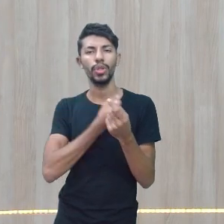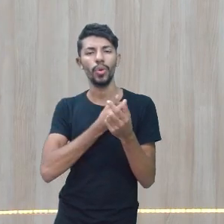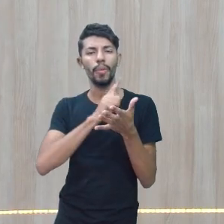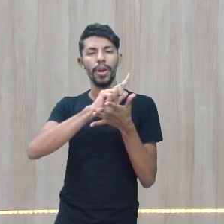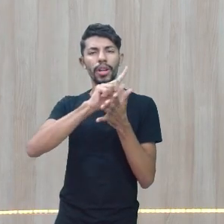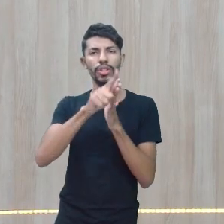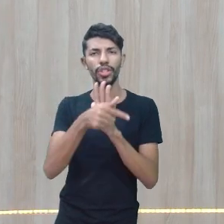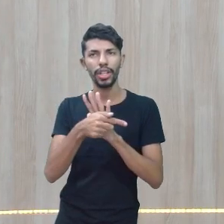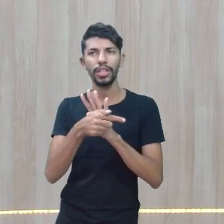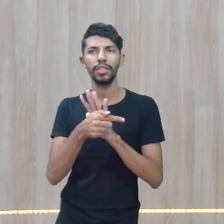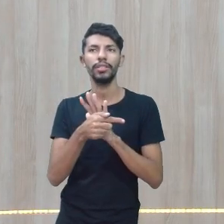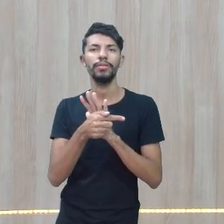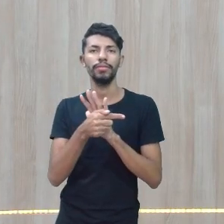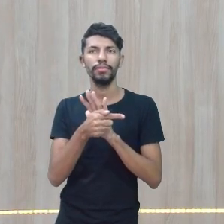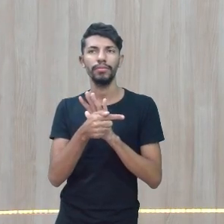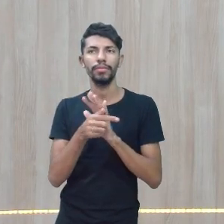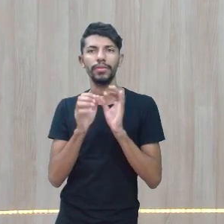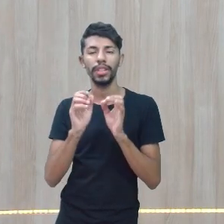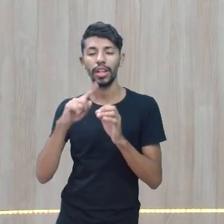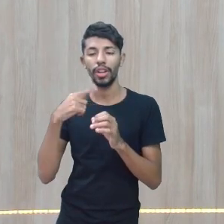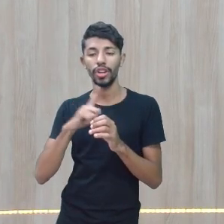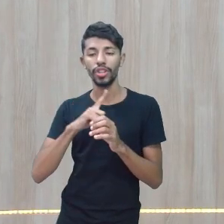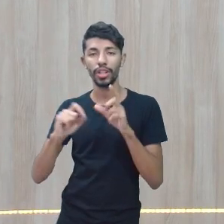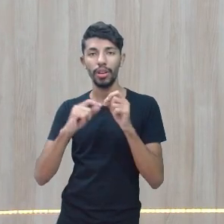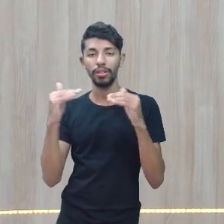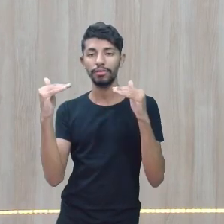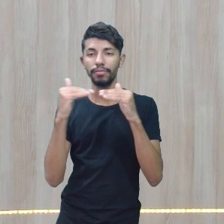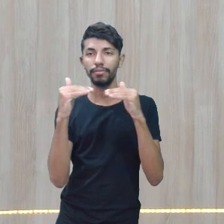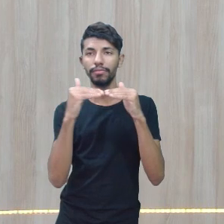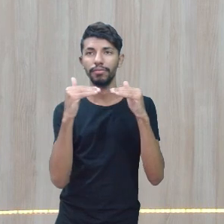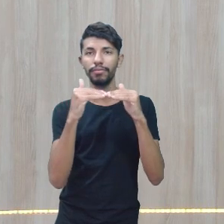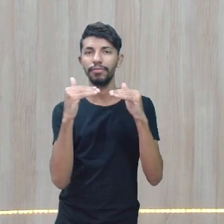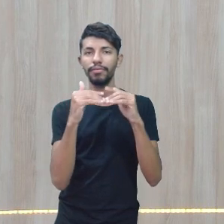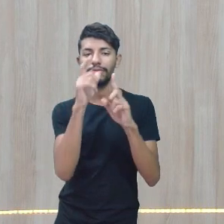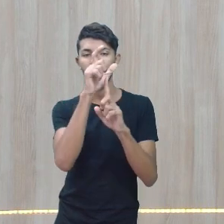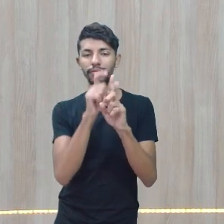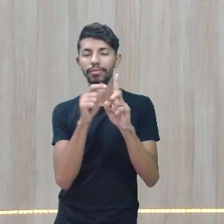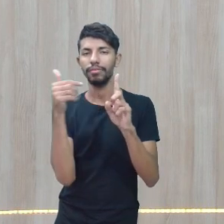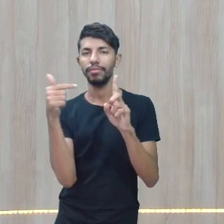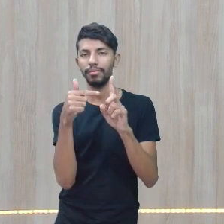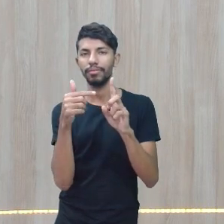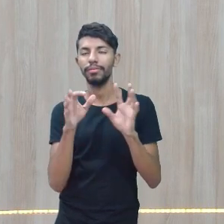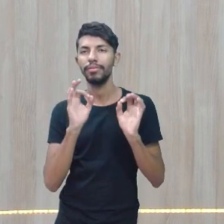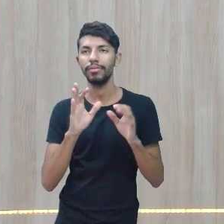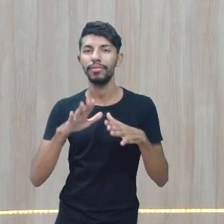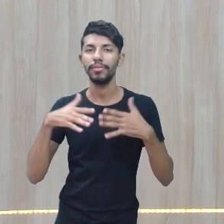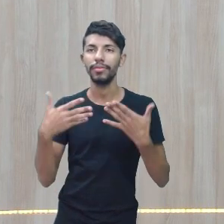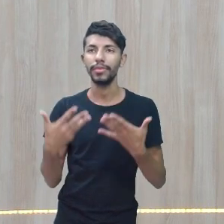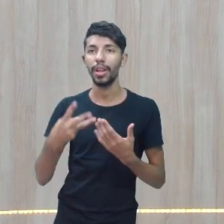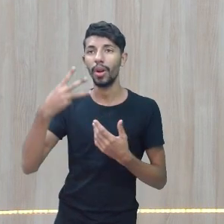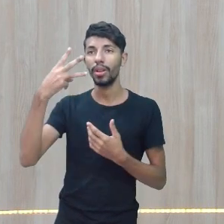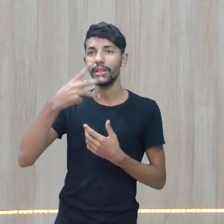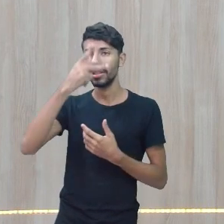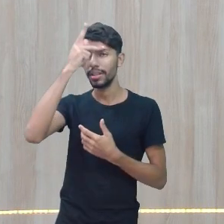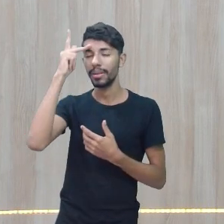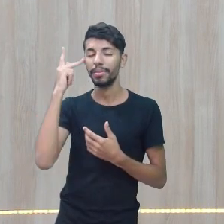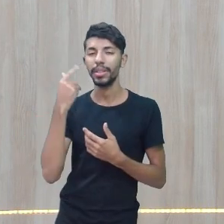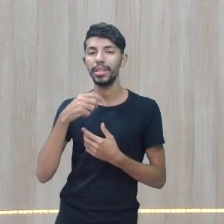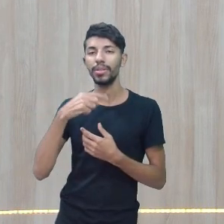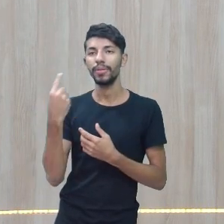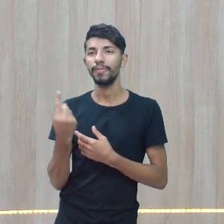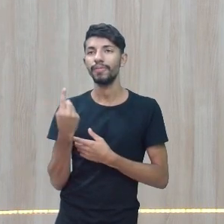gênero, não é? Nós estamos aí tendo uma concordância, não é? Com o sujeito. E aí, é terceira pessoa do singular